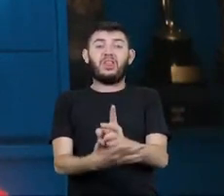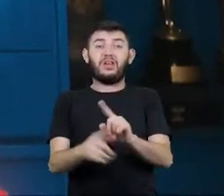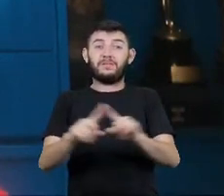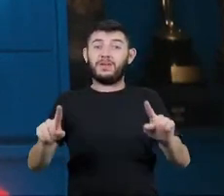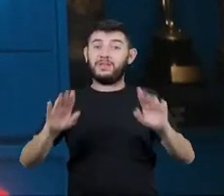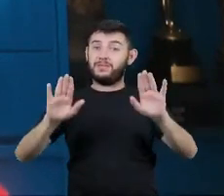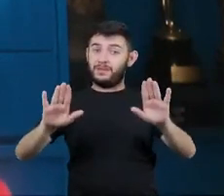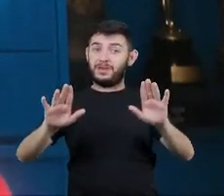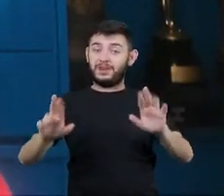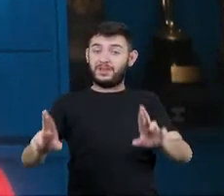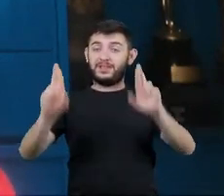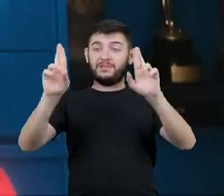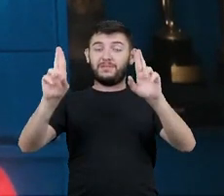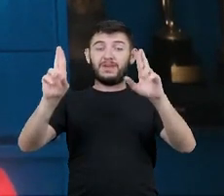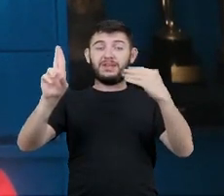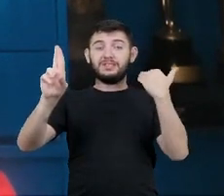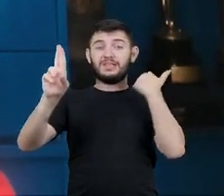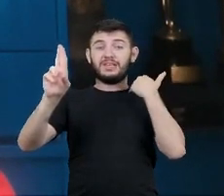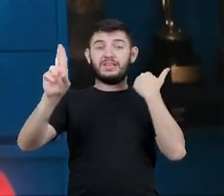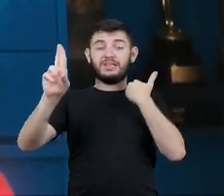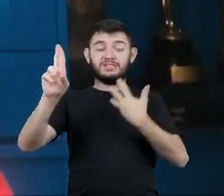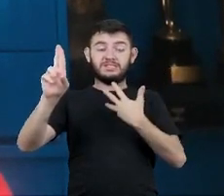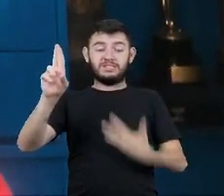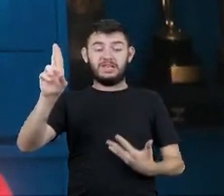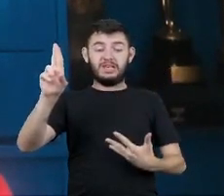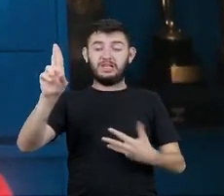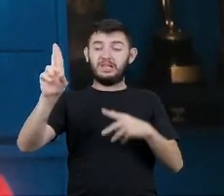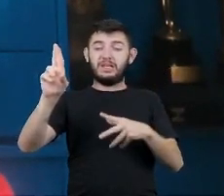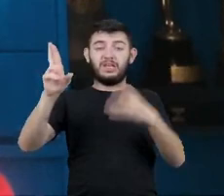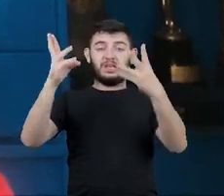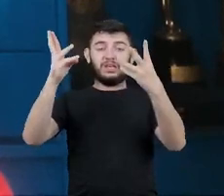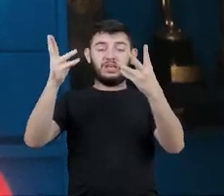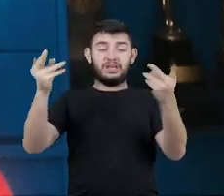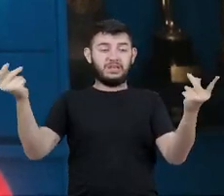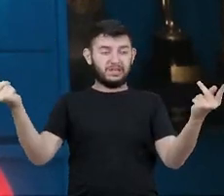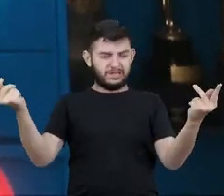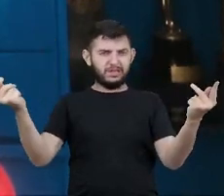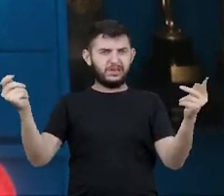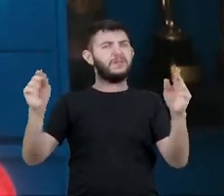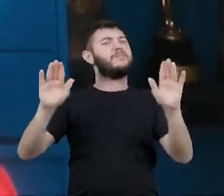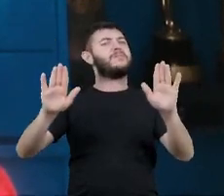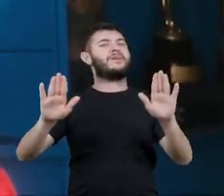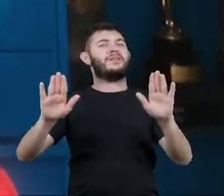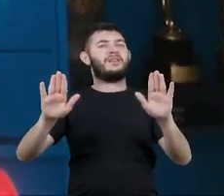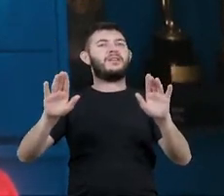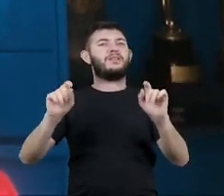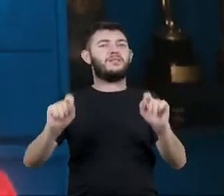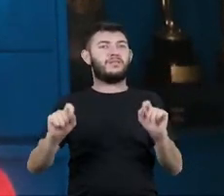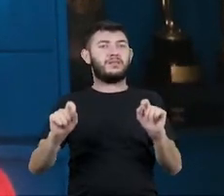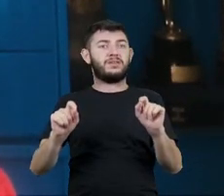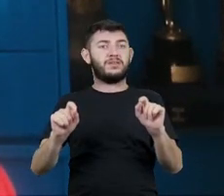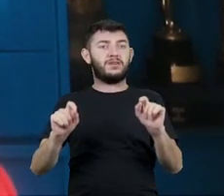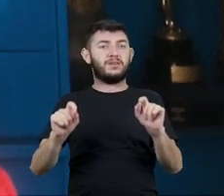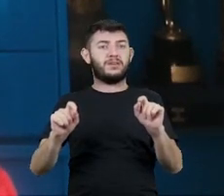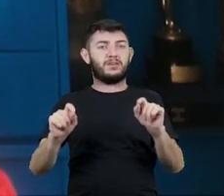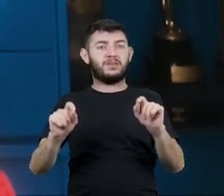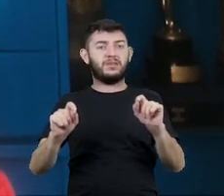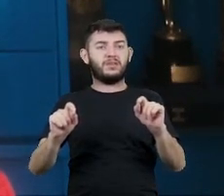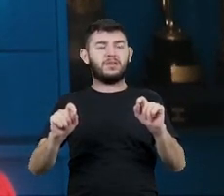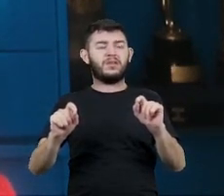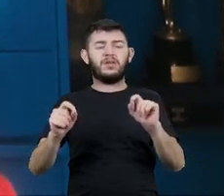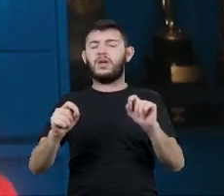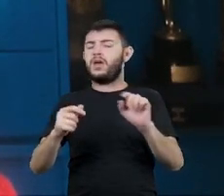esperar. O mundo já lhe esperou desde a hora de nascer. Lhe apresentou a vida e fez